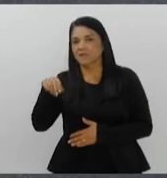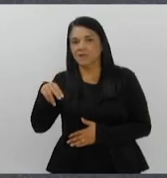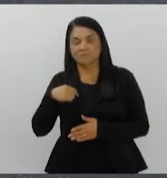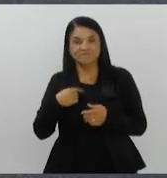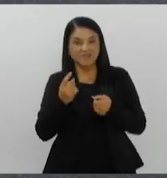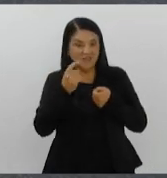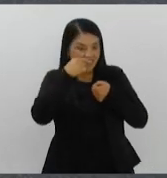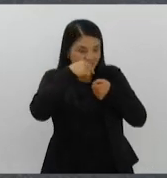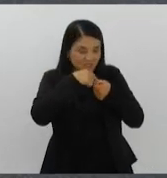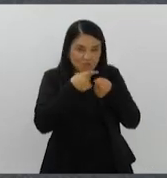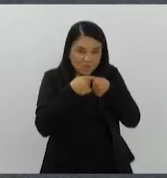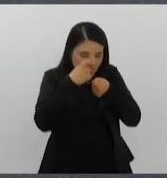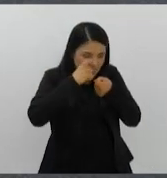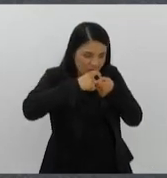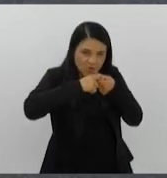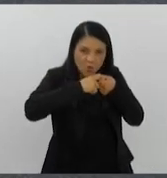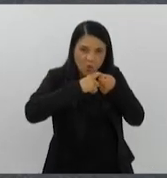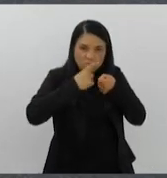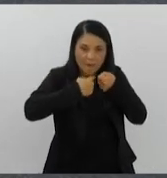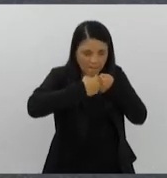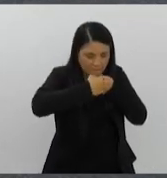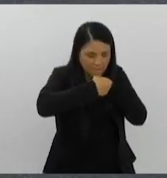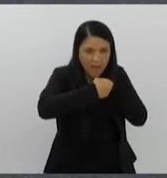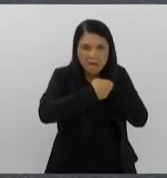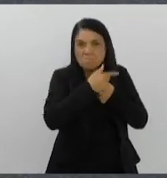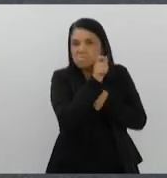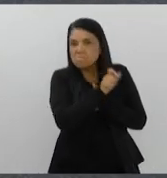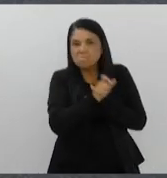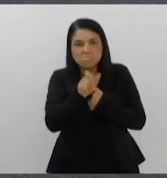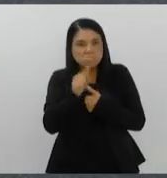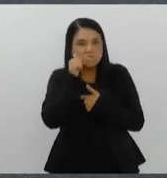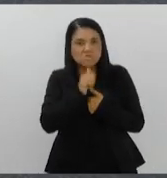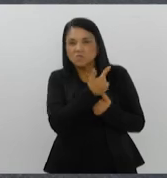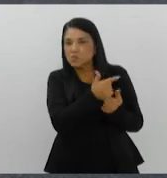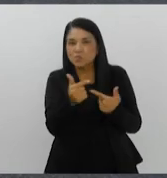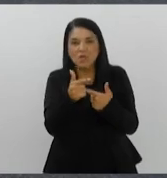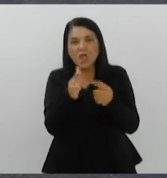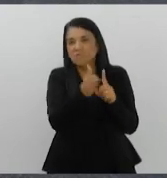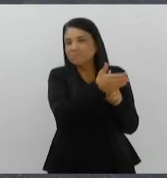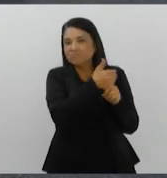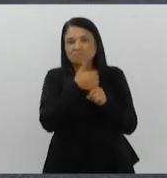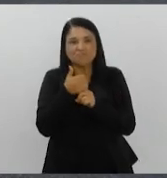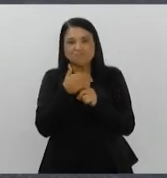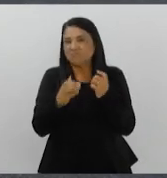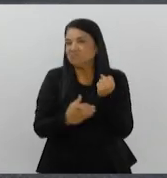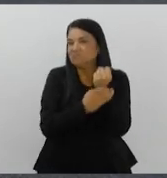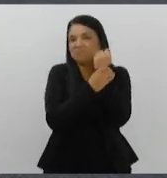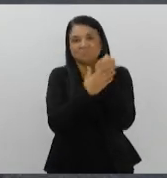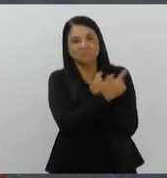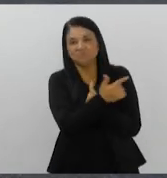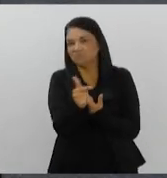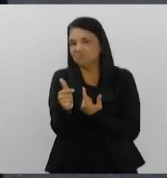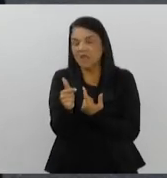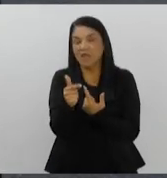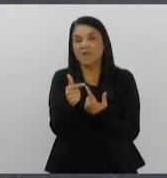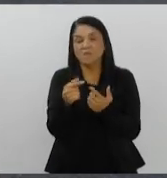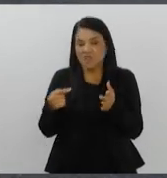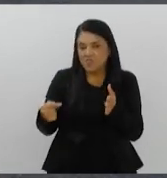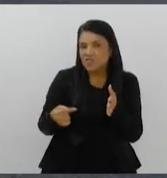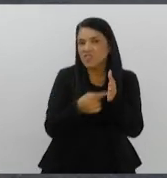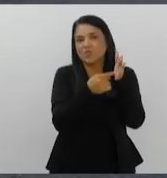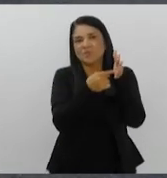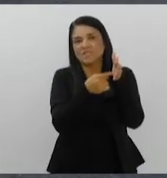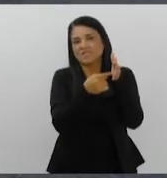com a rede de proteção, não encontram com a rede onde ela se sinta segura em denunciar o